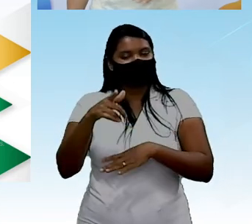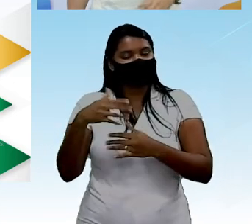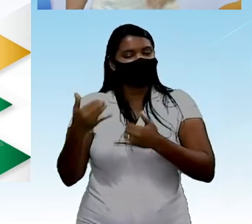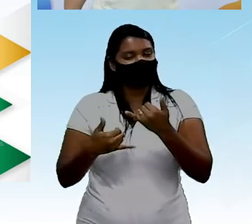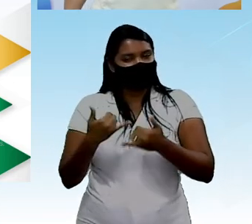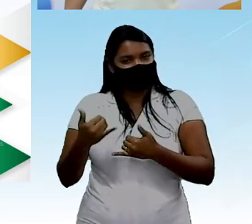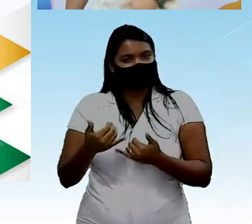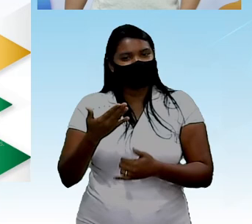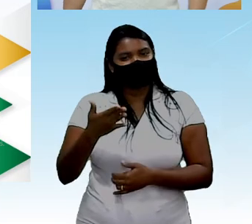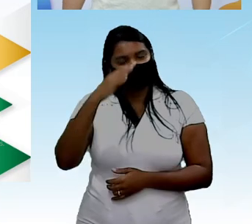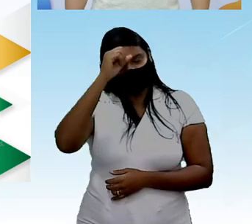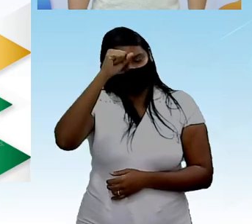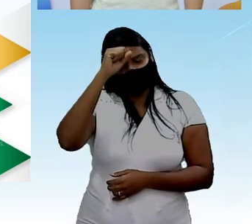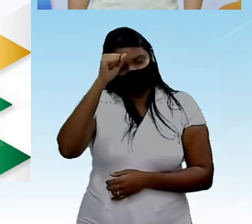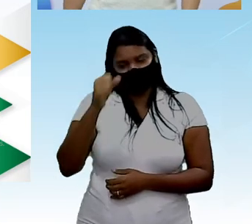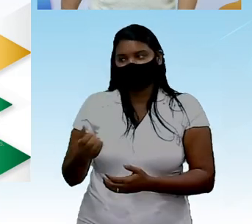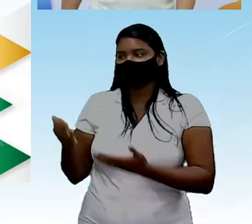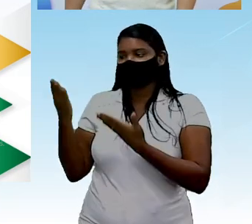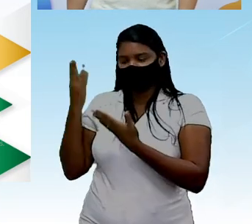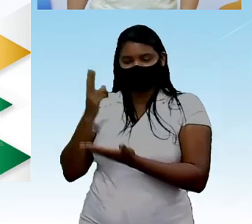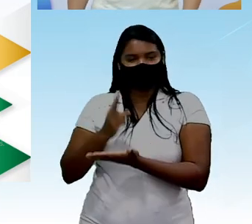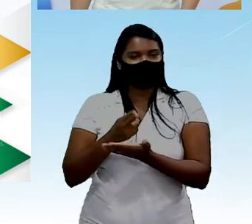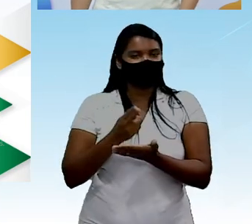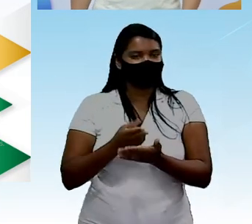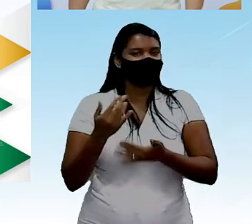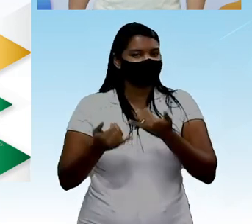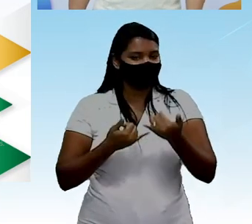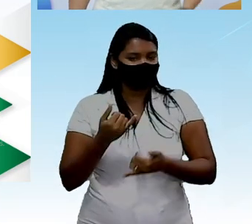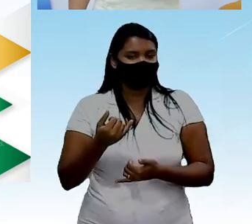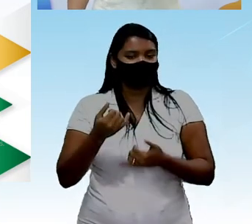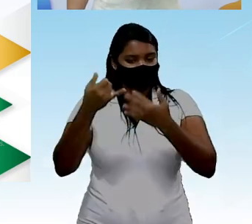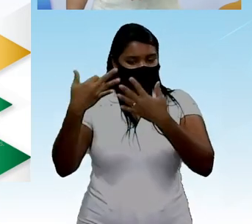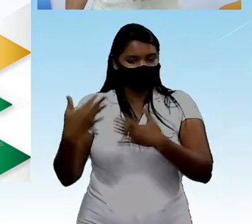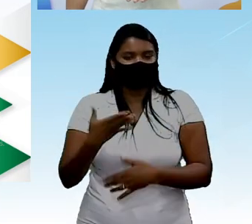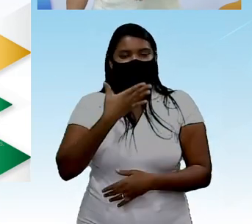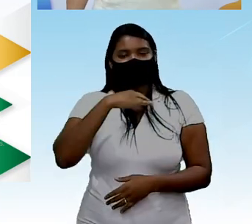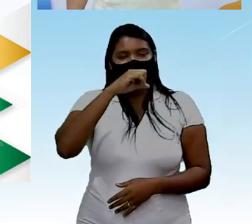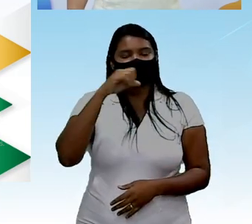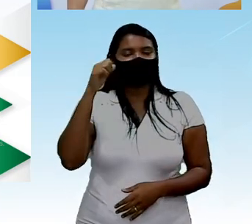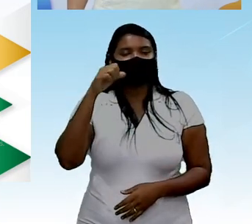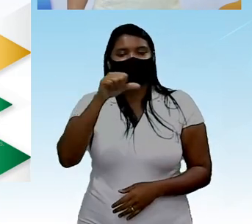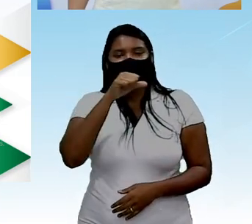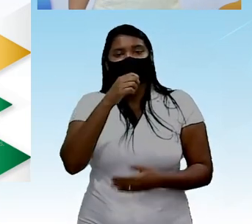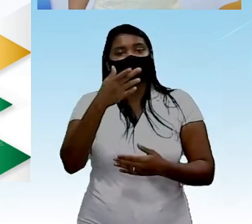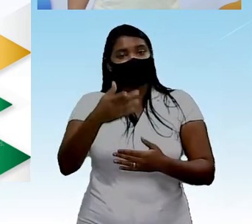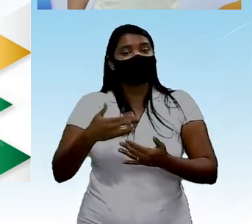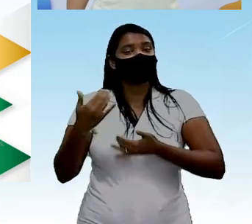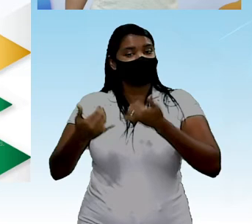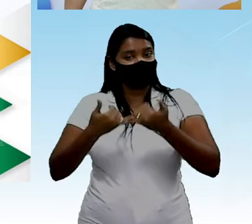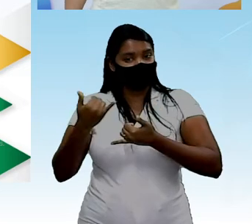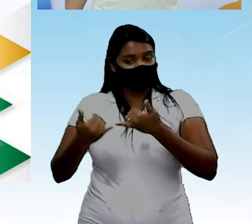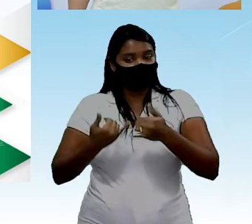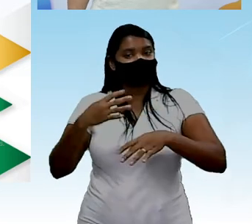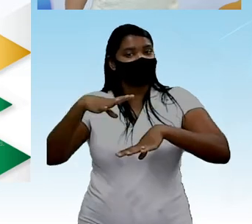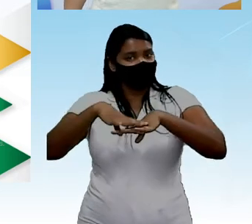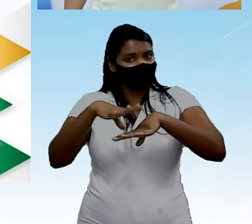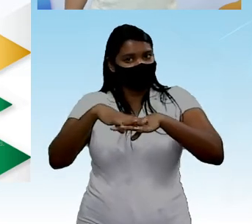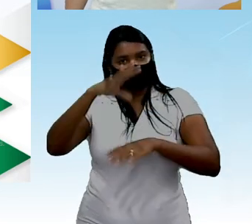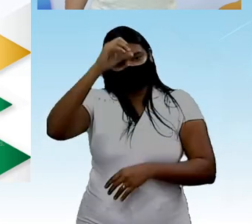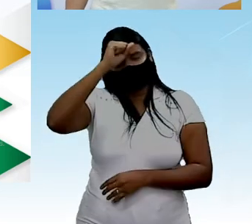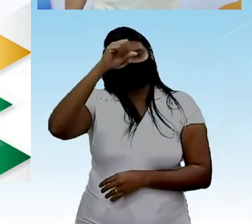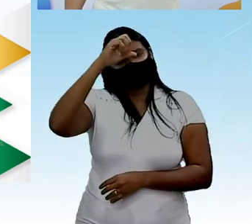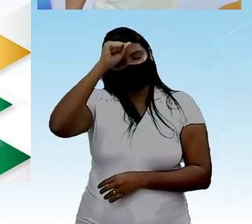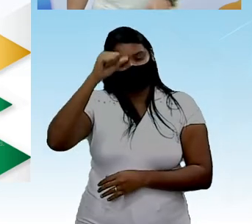tá bom? Eu já tô viciado nesse jogo, é muito gostoso. Fala para teu pai, para tua mãe, que você tá jogando um game de matemática, e você vai se